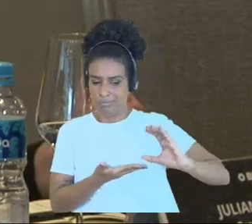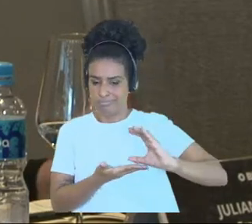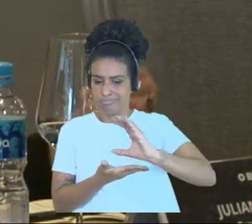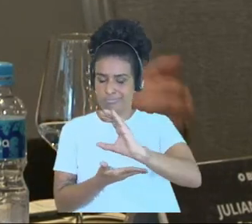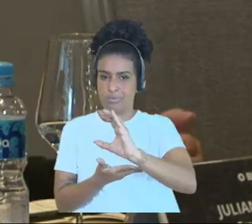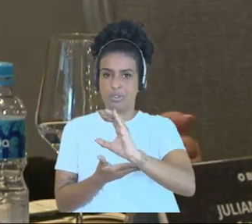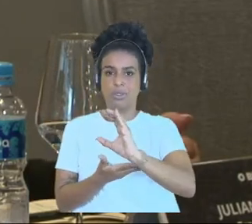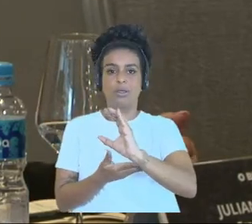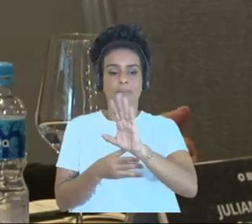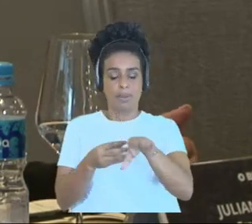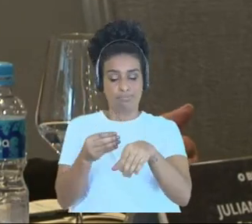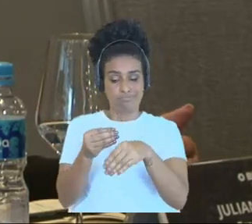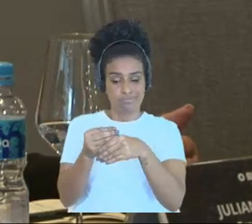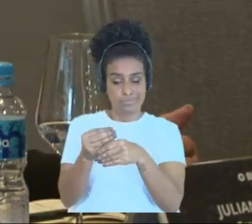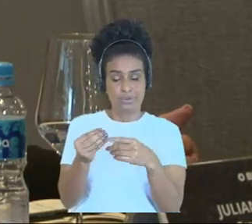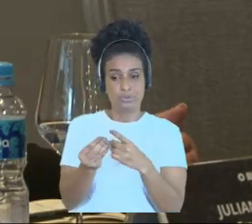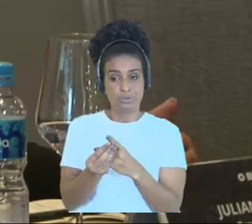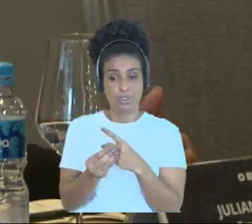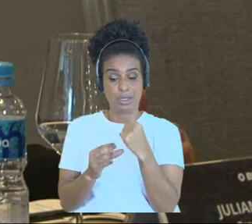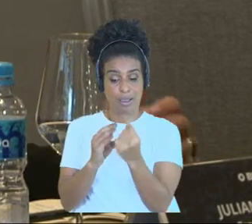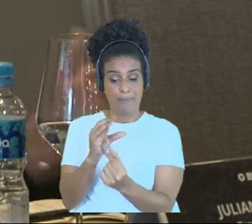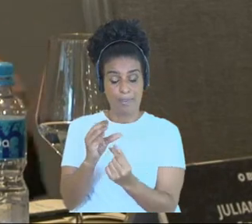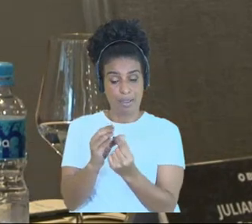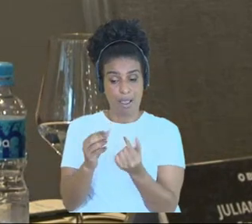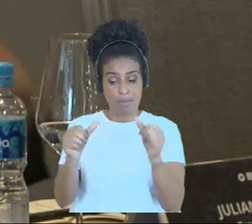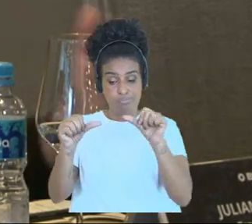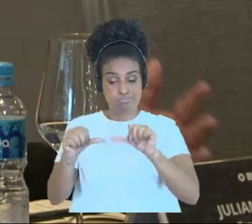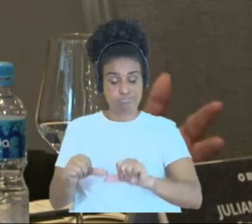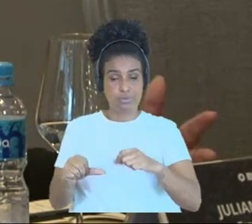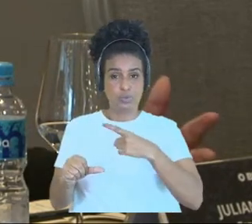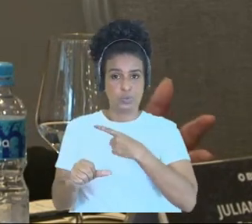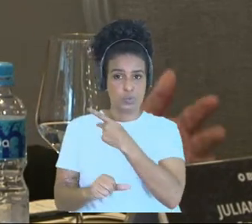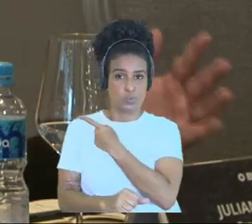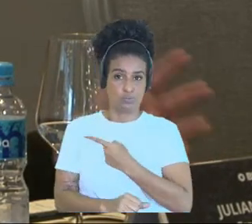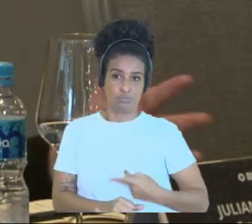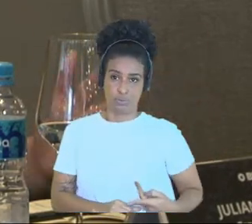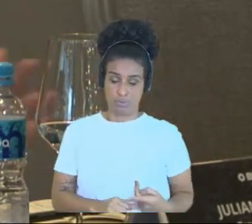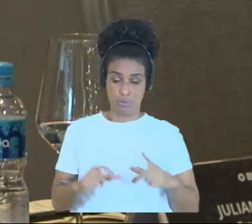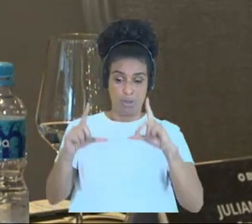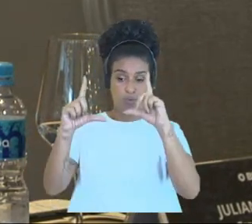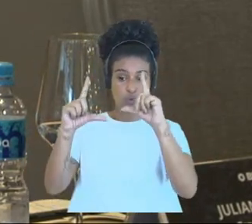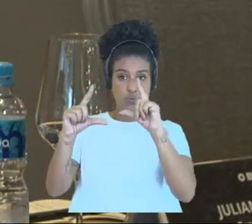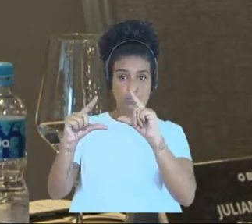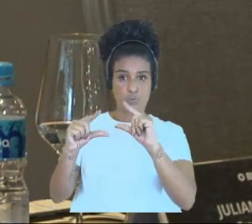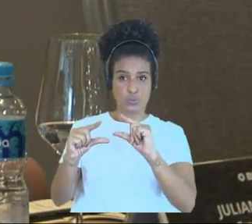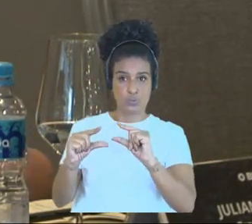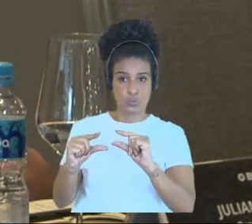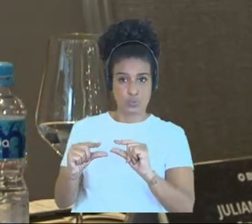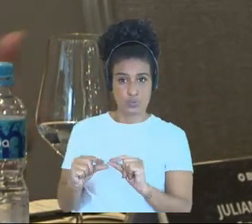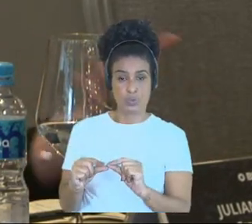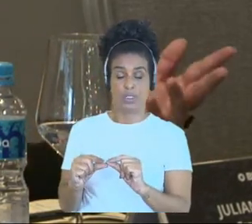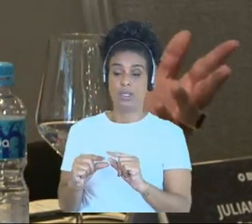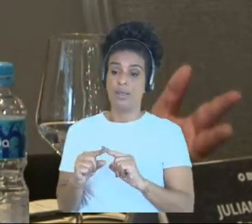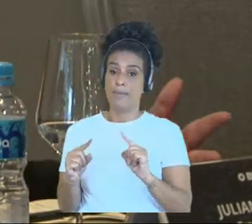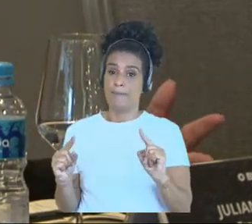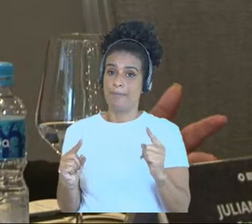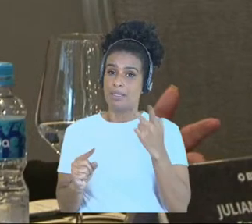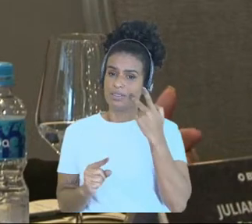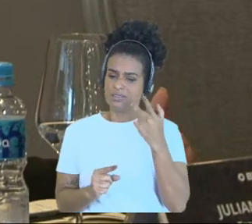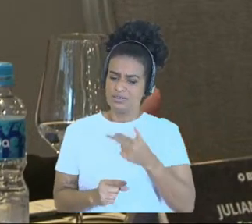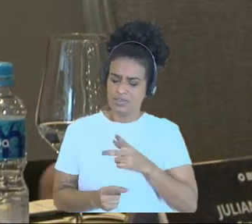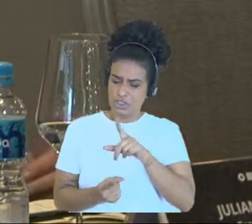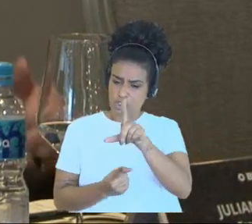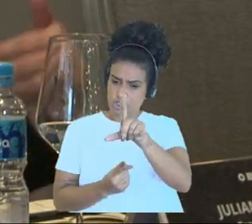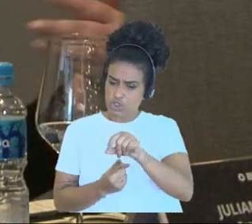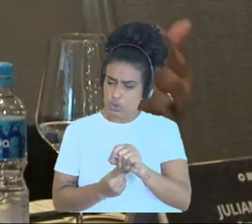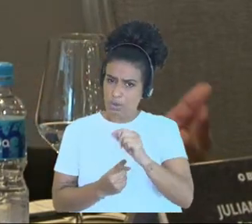suficiente para repor a depreciação do nosso capital público, o que significa dizer que o nosso estoque de capital público está se perdendo ano após ano. E a gente não fez decisões inteligentes,